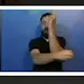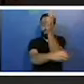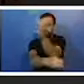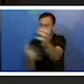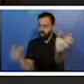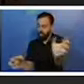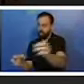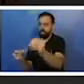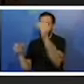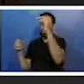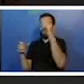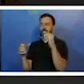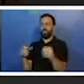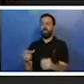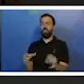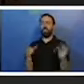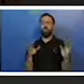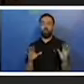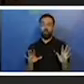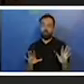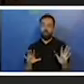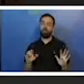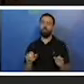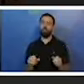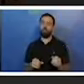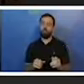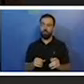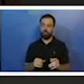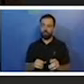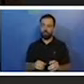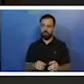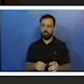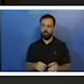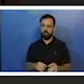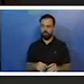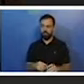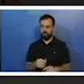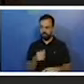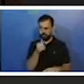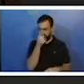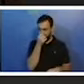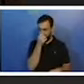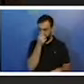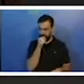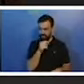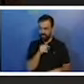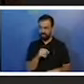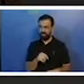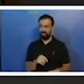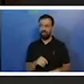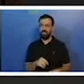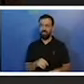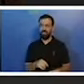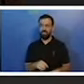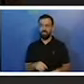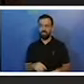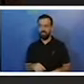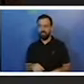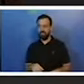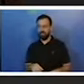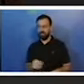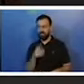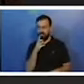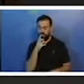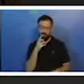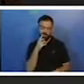lá quase caindo mas explicar isso para o senhor tem algum problema não tem problema nenhum mas